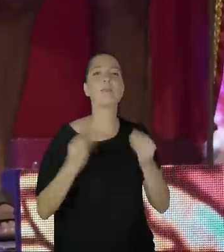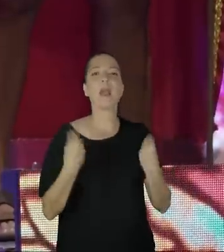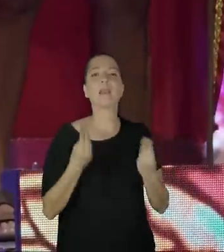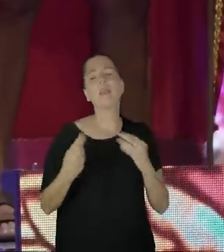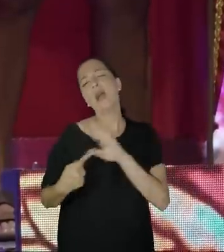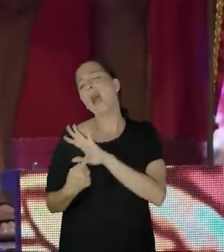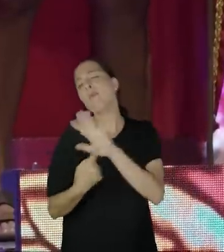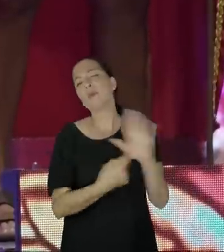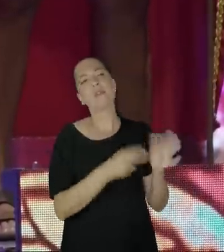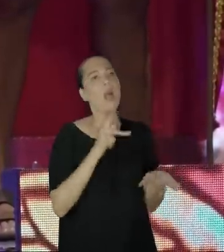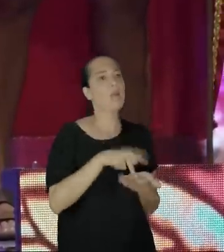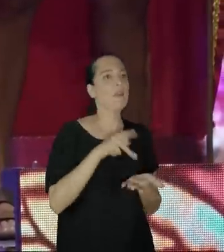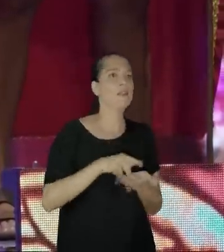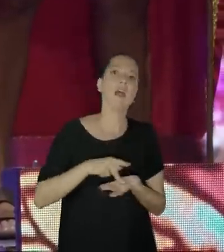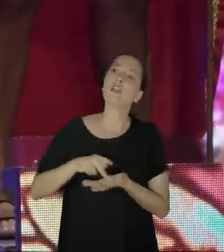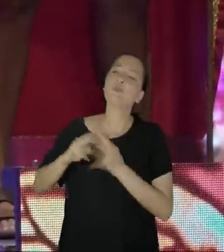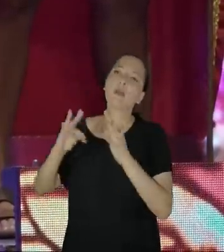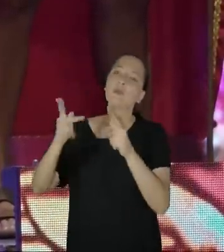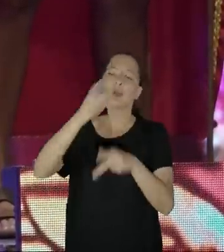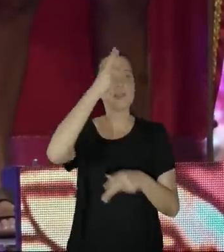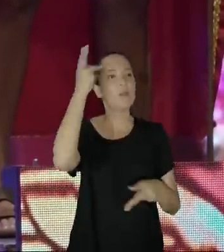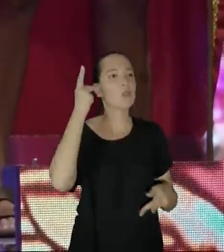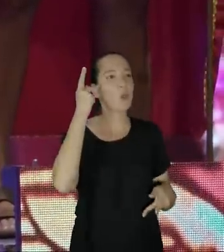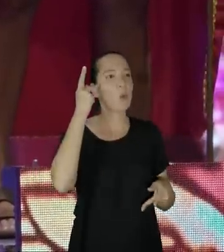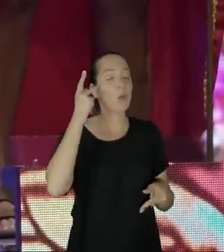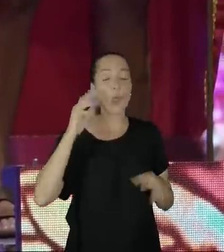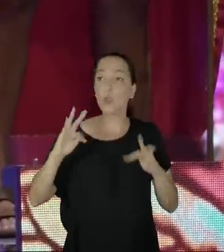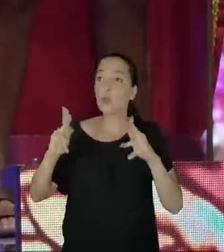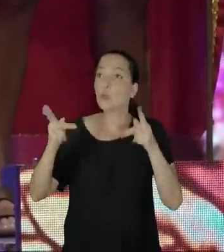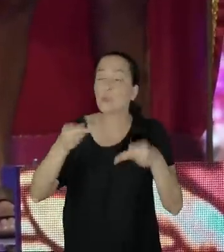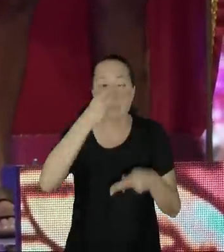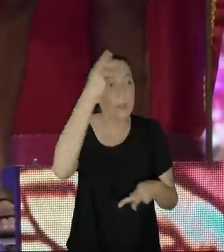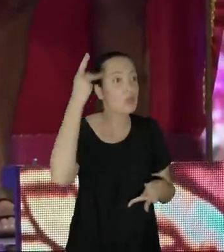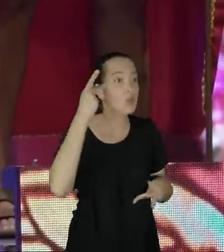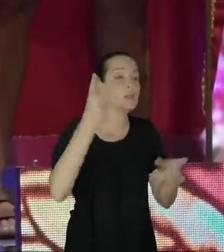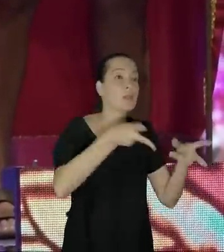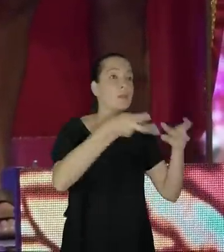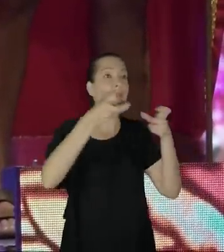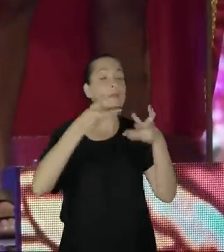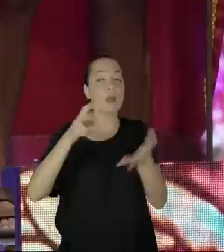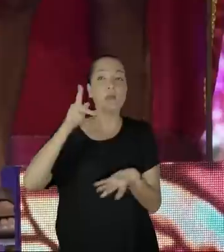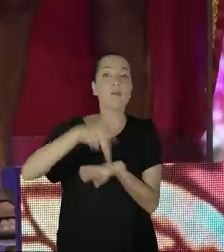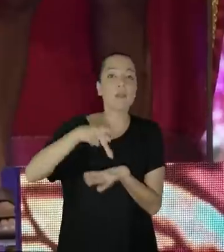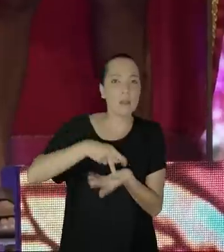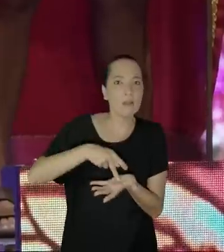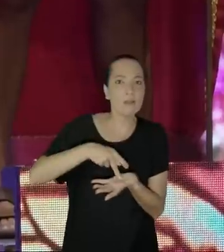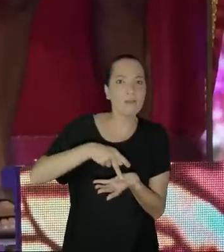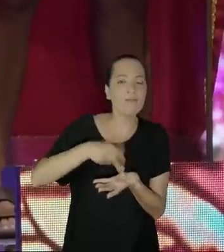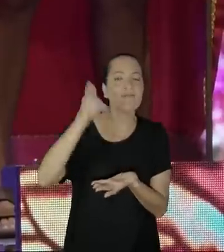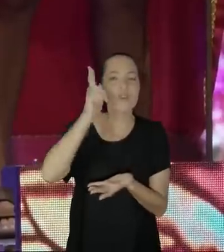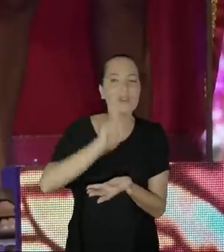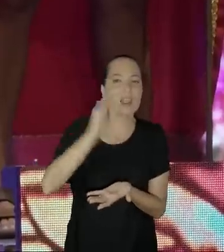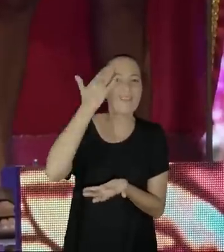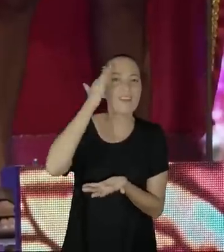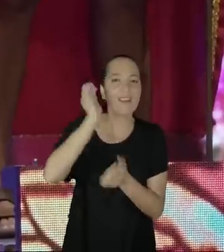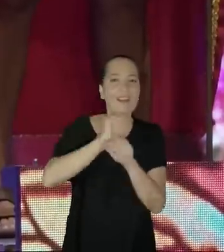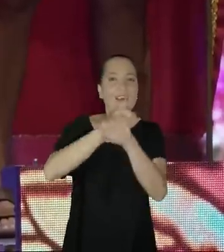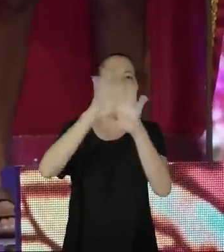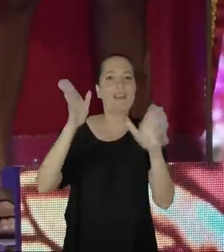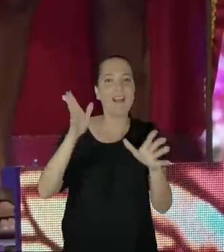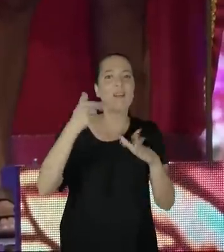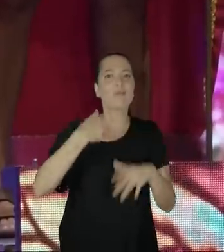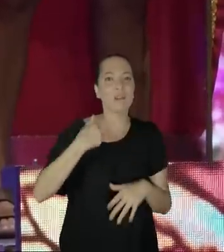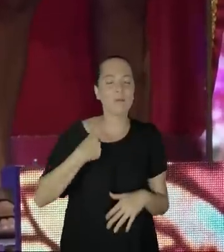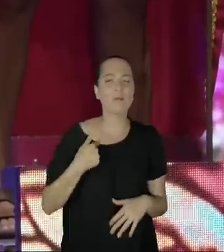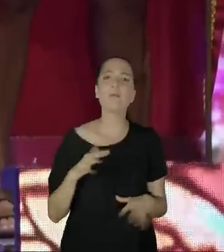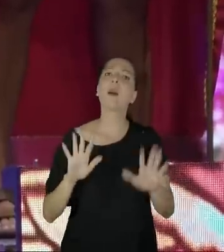a todos. Todos aqueles que escutam a verdade ouvem a minha voz. E qual é essa